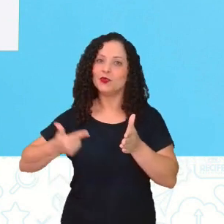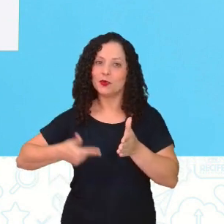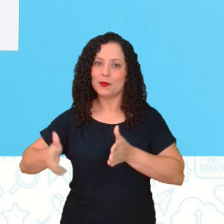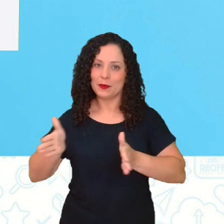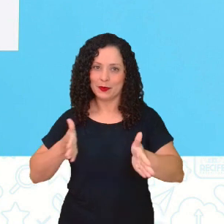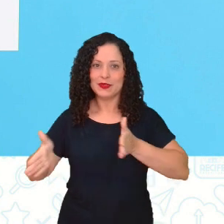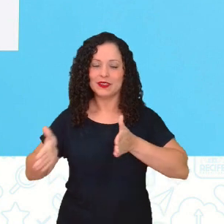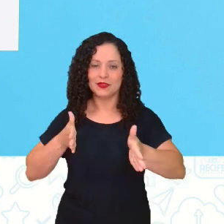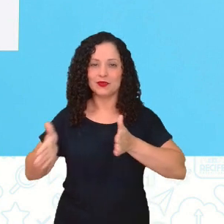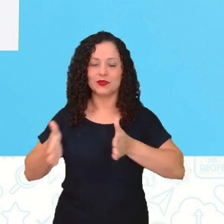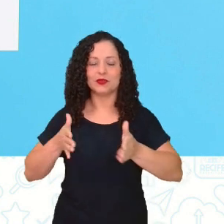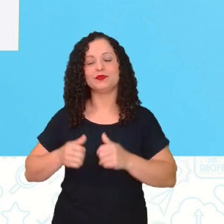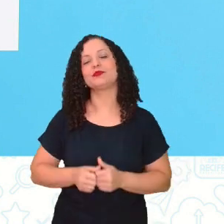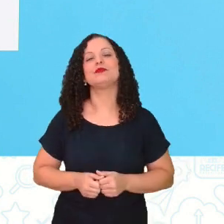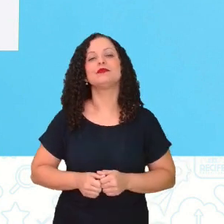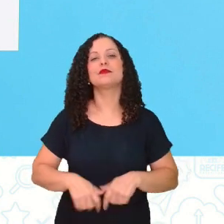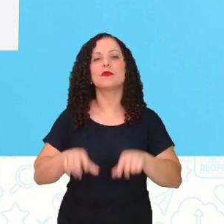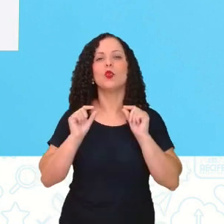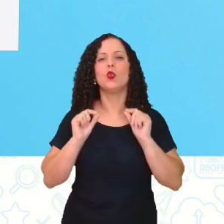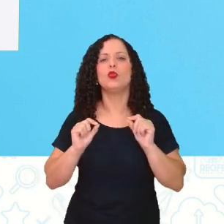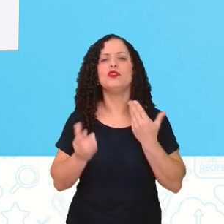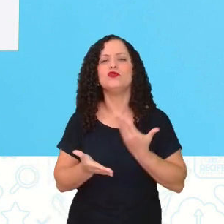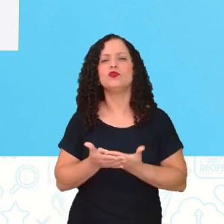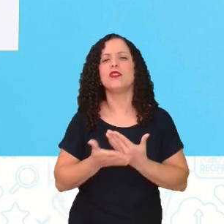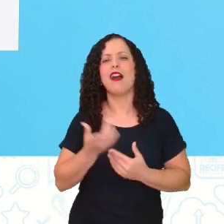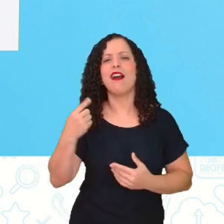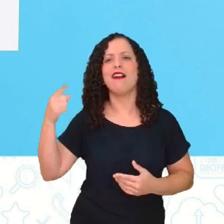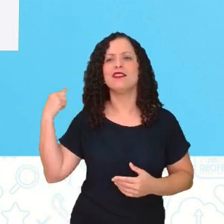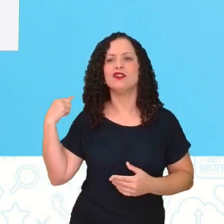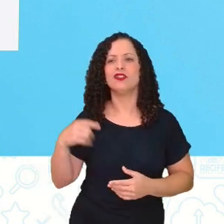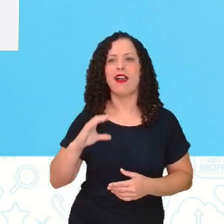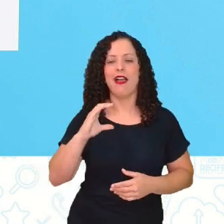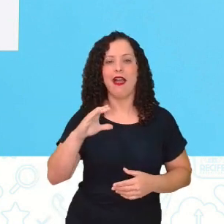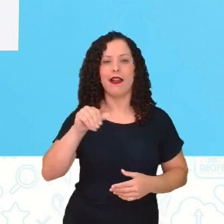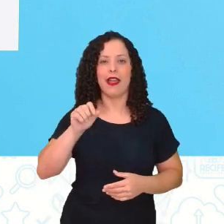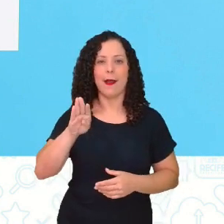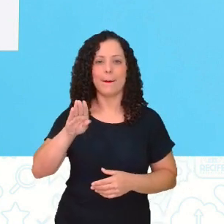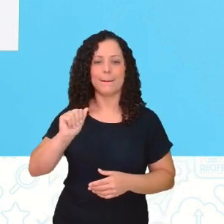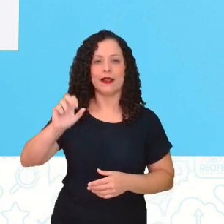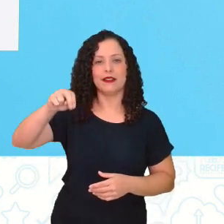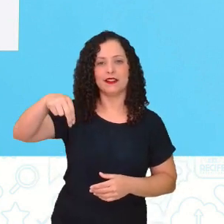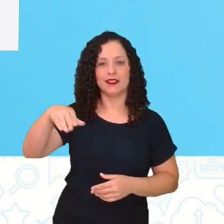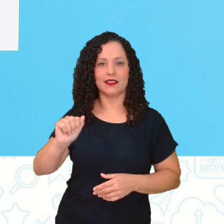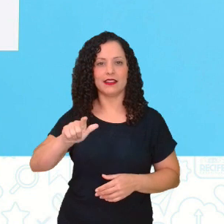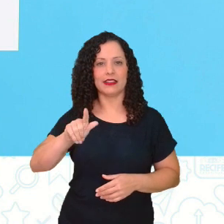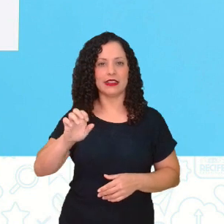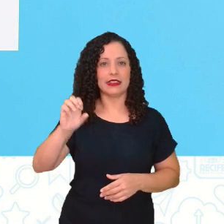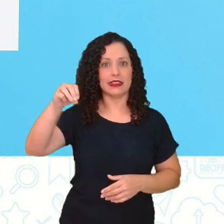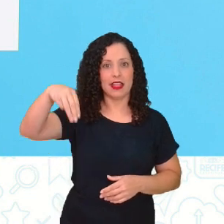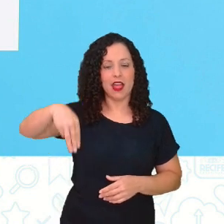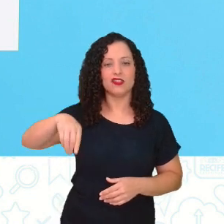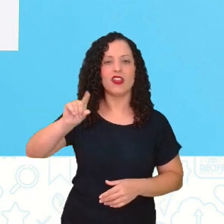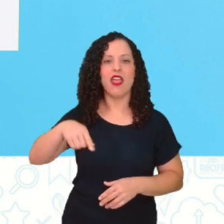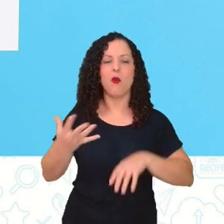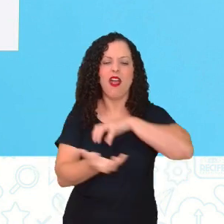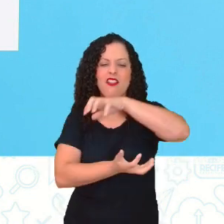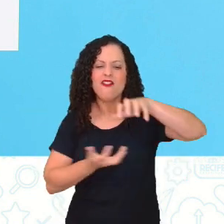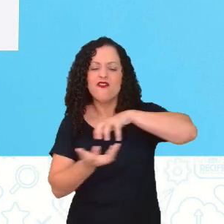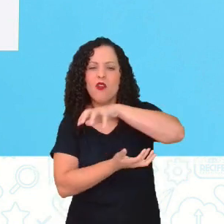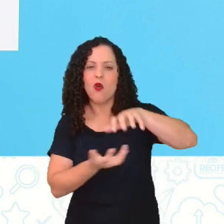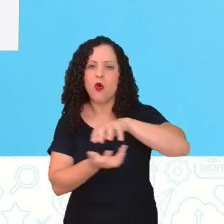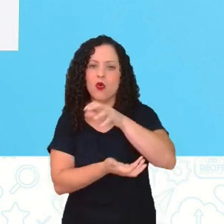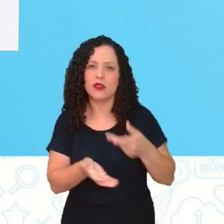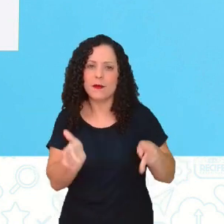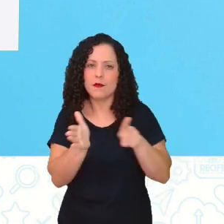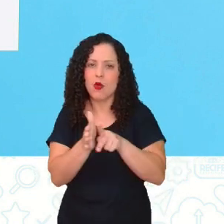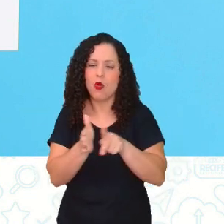aulas passadas o que? A questão da cabanagem, que foi uma revolta, né, lá no Grão-Pará, né, na província